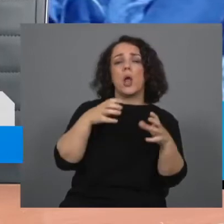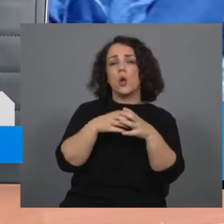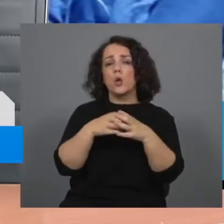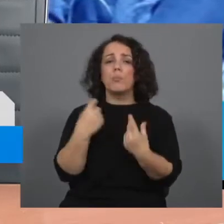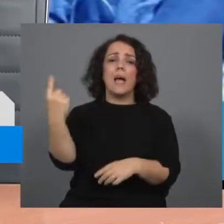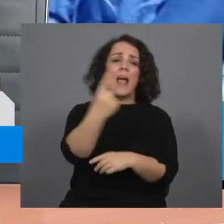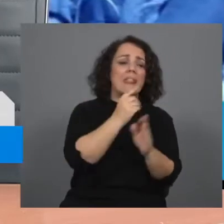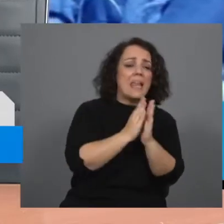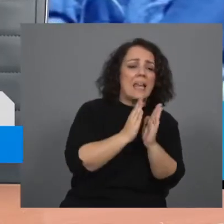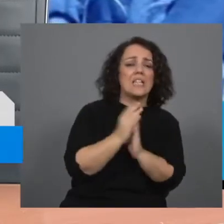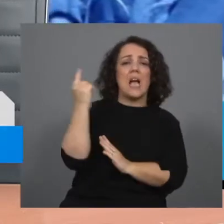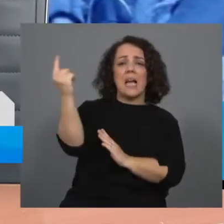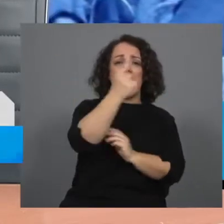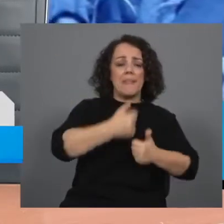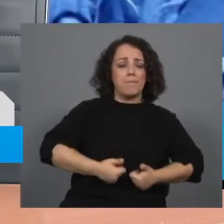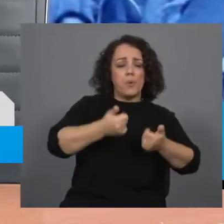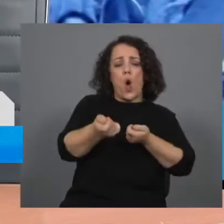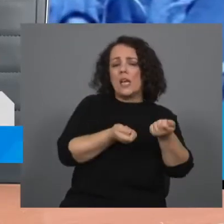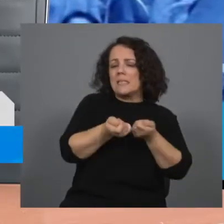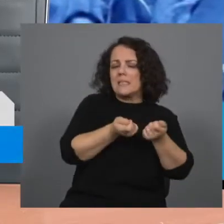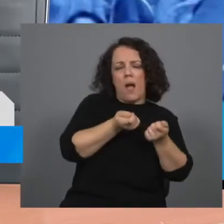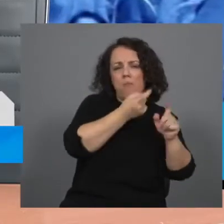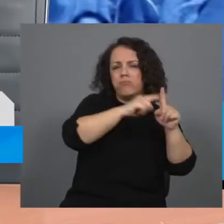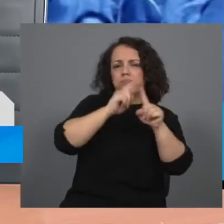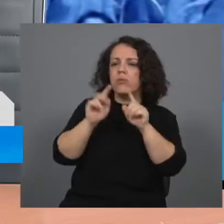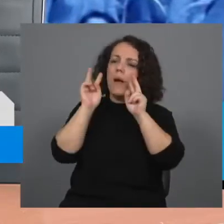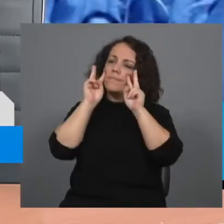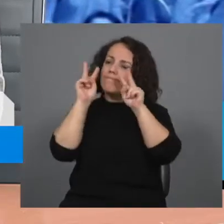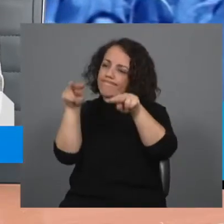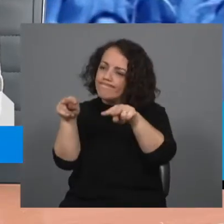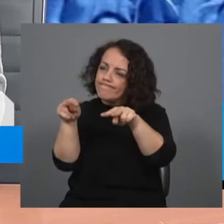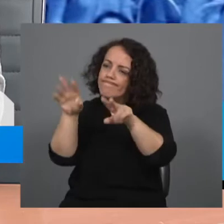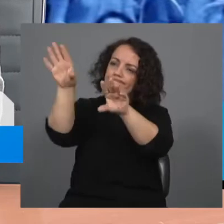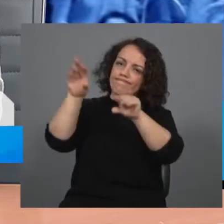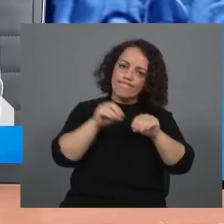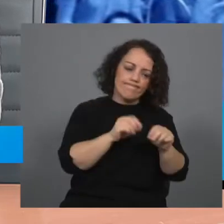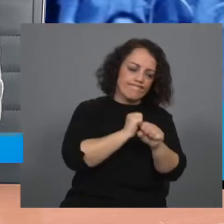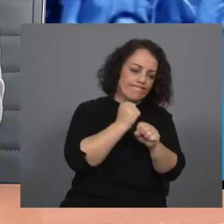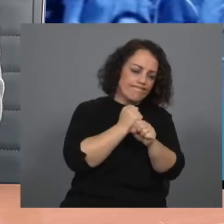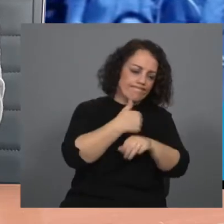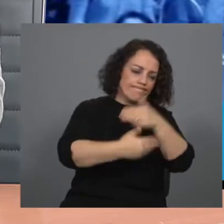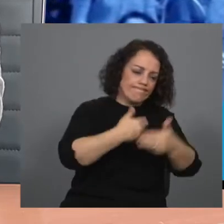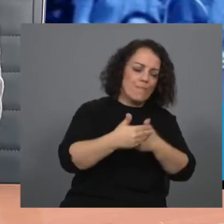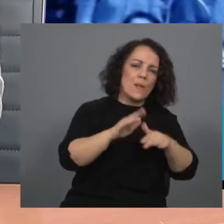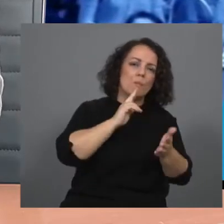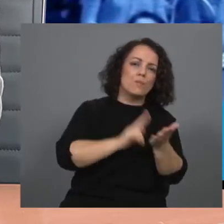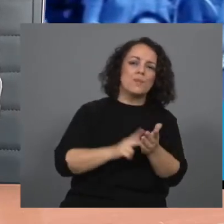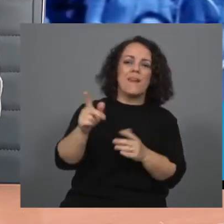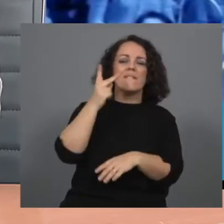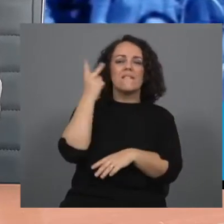paróquia, de cada vigararia, não interessa, o trabalhar dos documentos. E a vida também nos tem mostrado que muitas vezes os documentos não